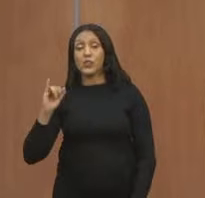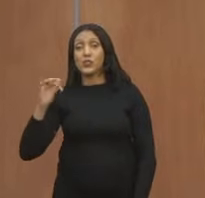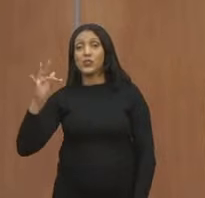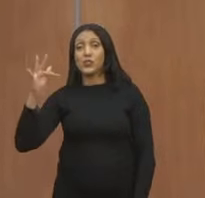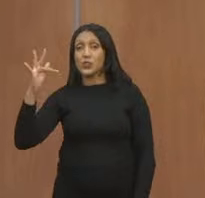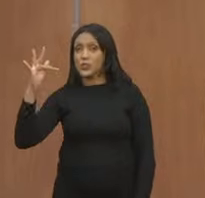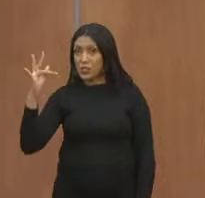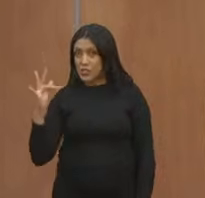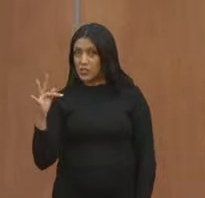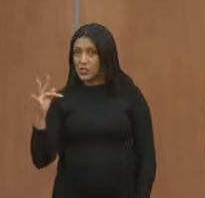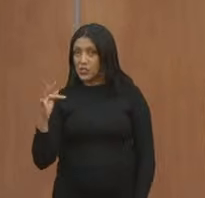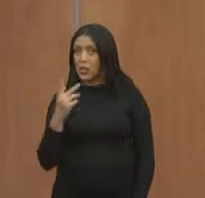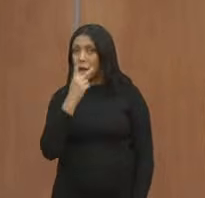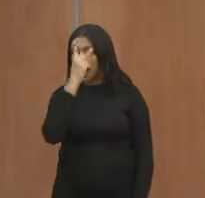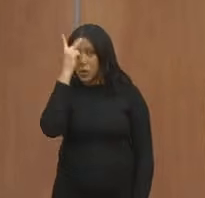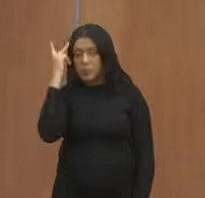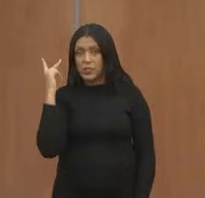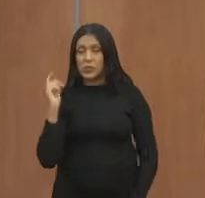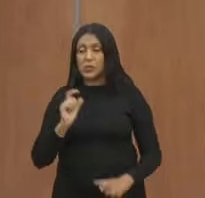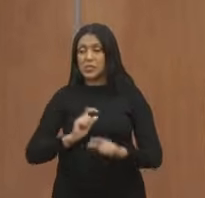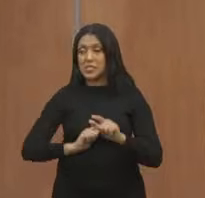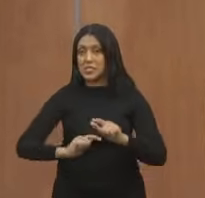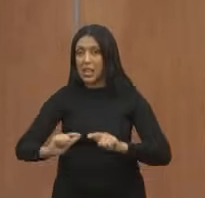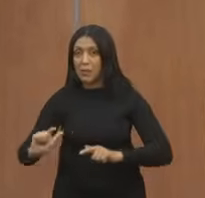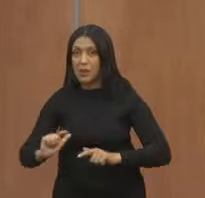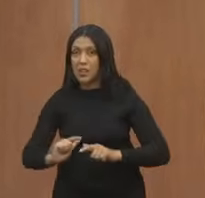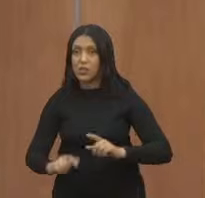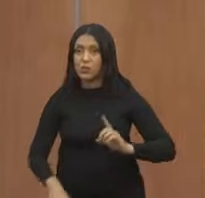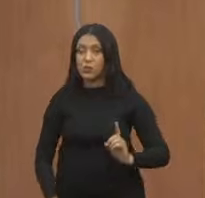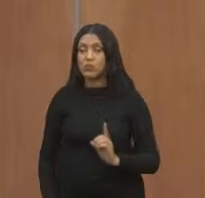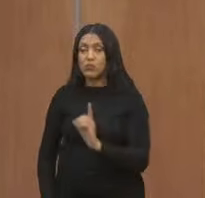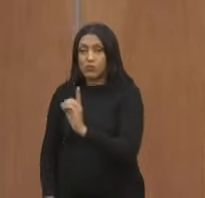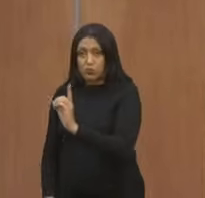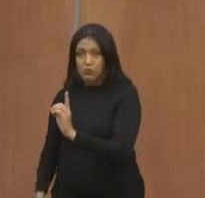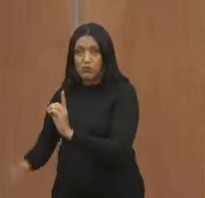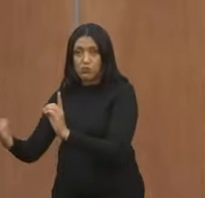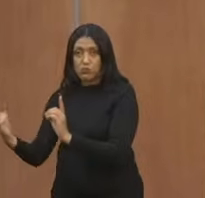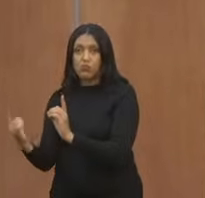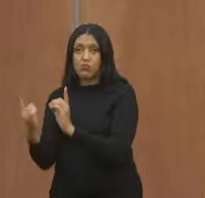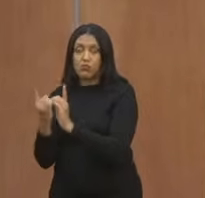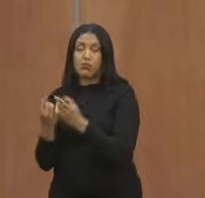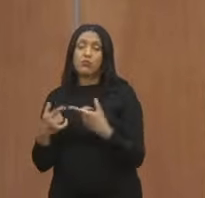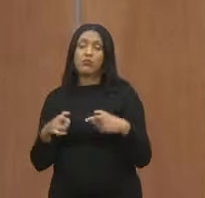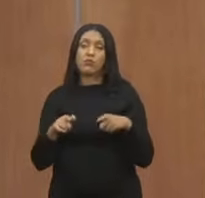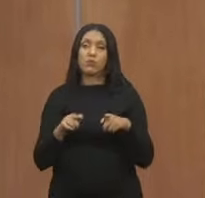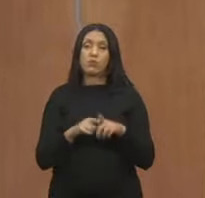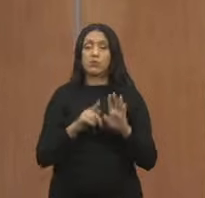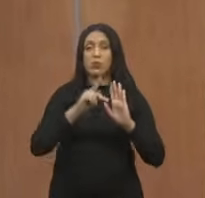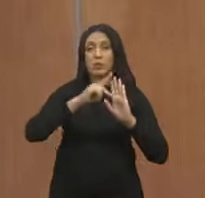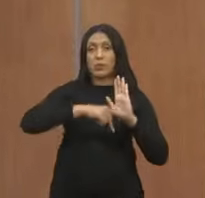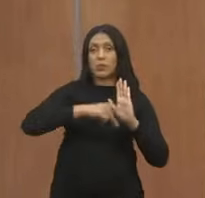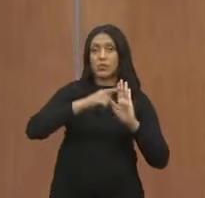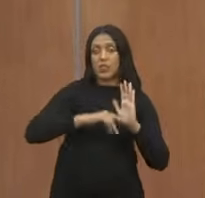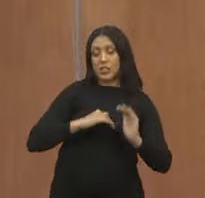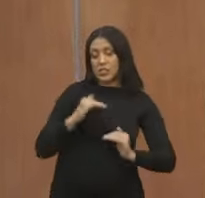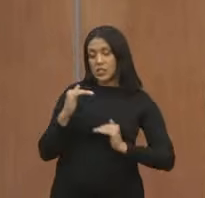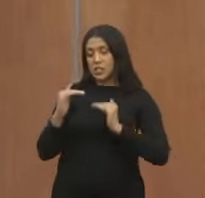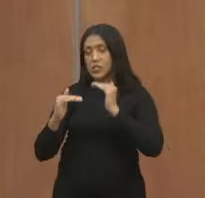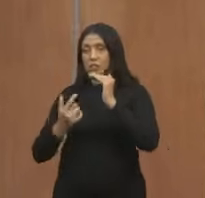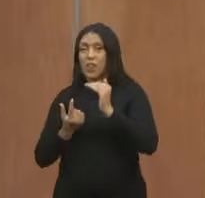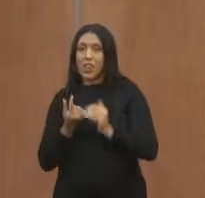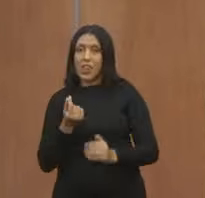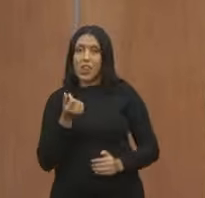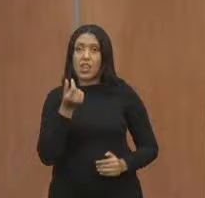do programa Cidade Empreendedora, que são importantes projetos de desenvolvimento econômico do município, um estímulo